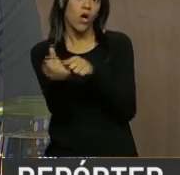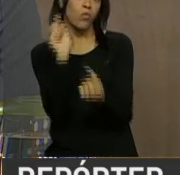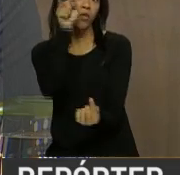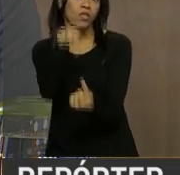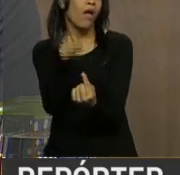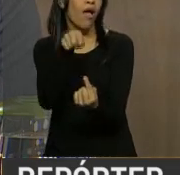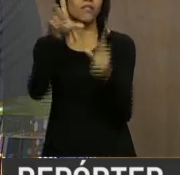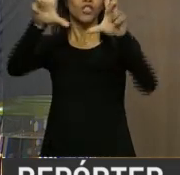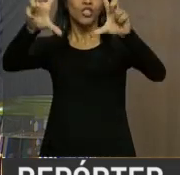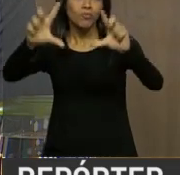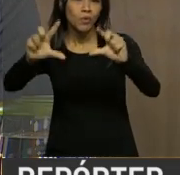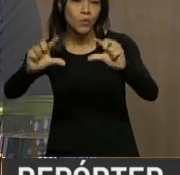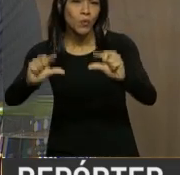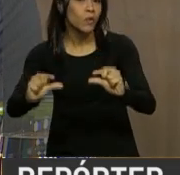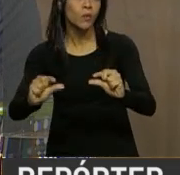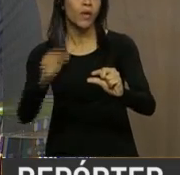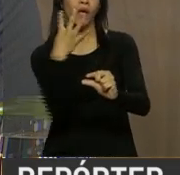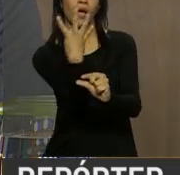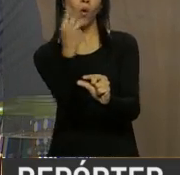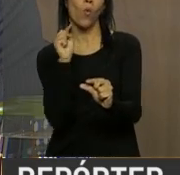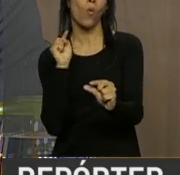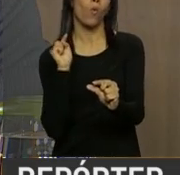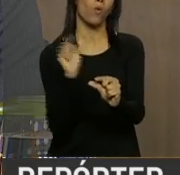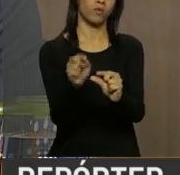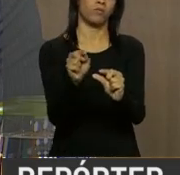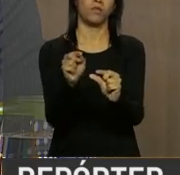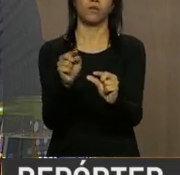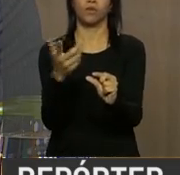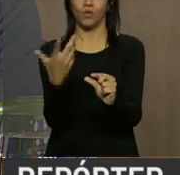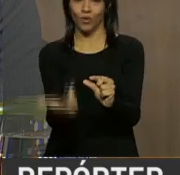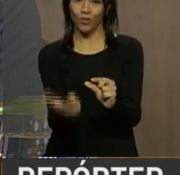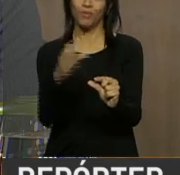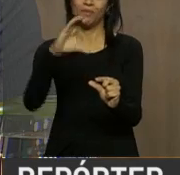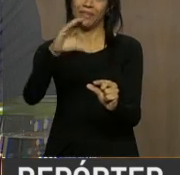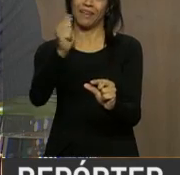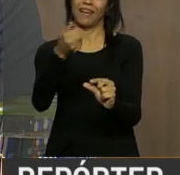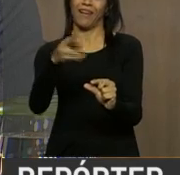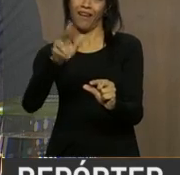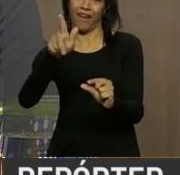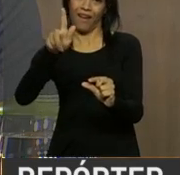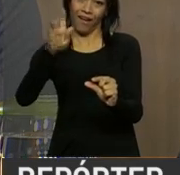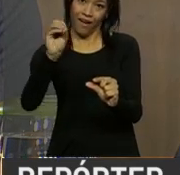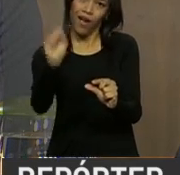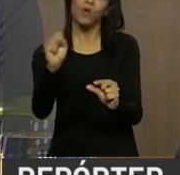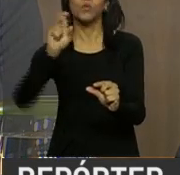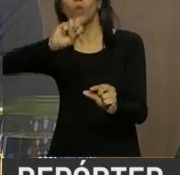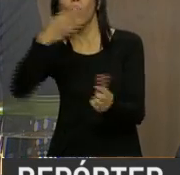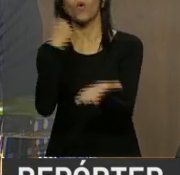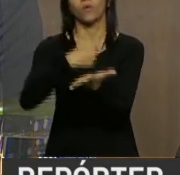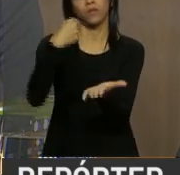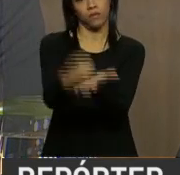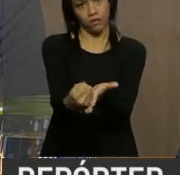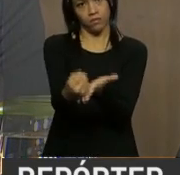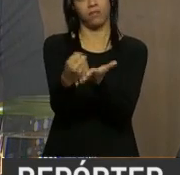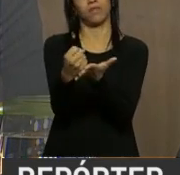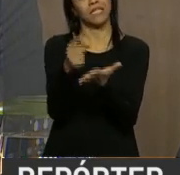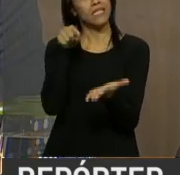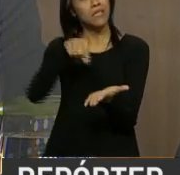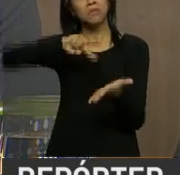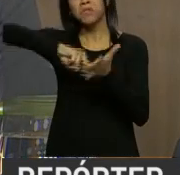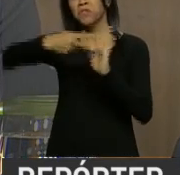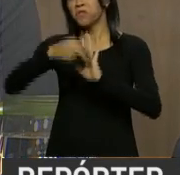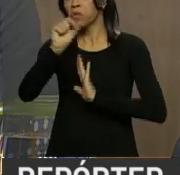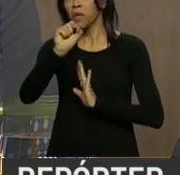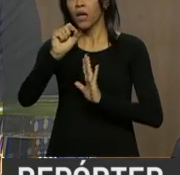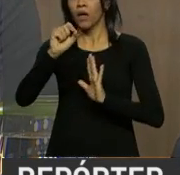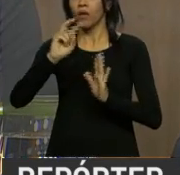diminuído 4 mil postos desse tipo de gratificação ou contratação. Isso representa